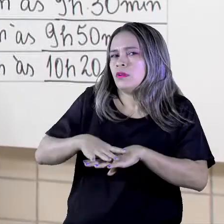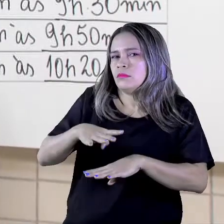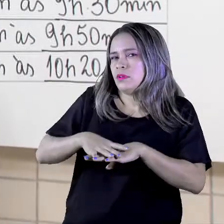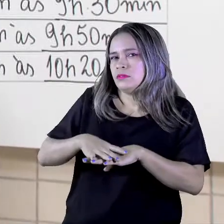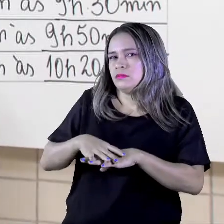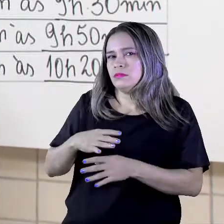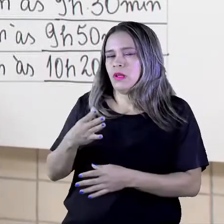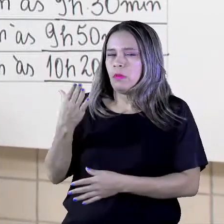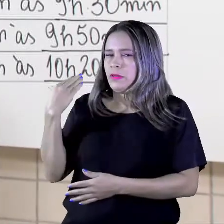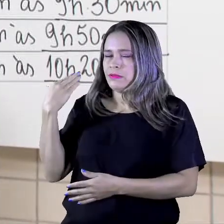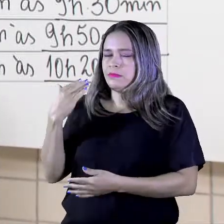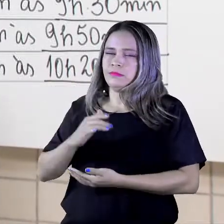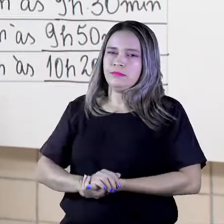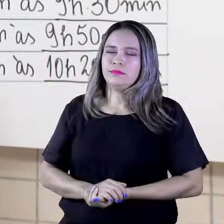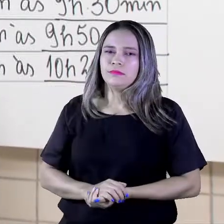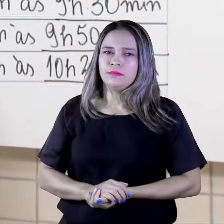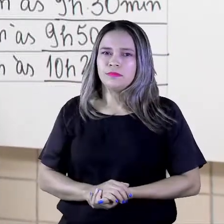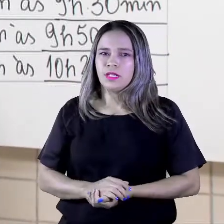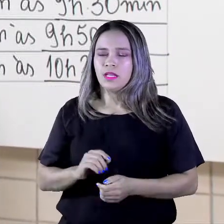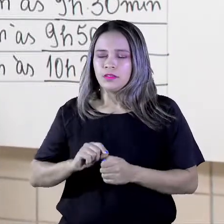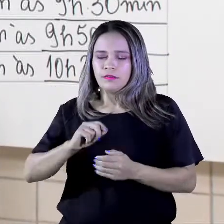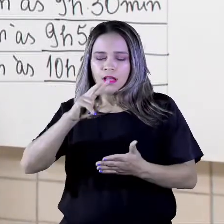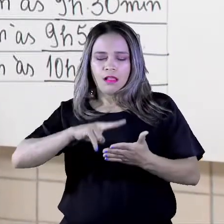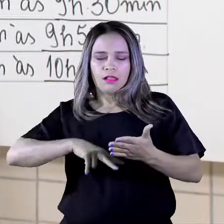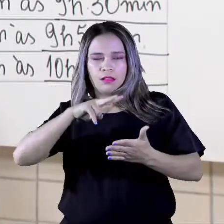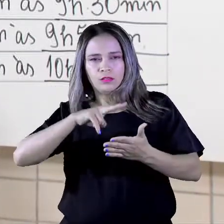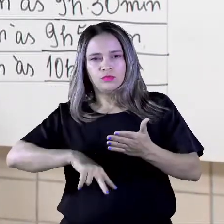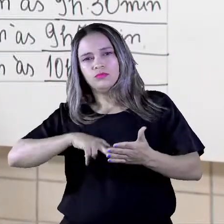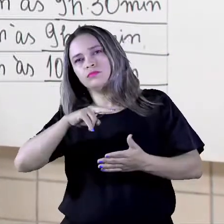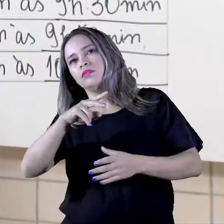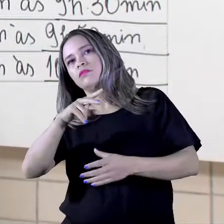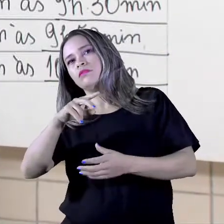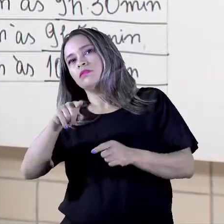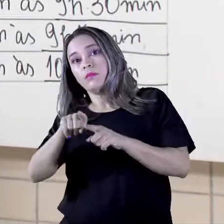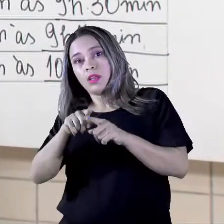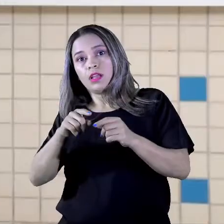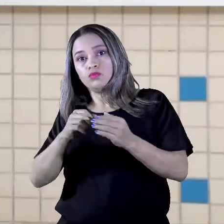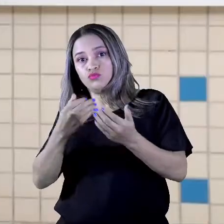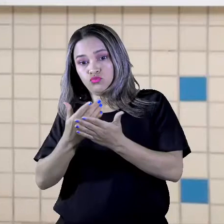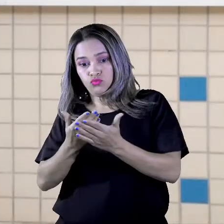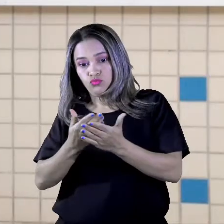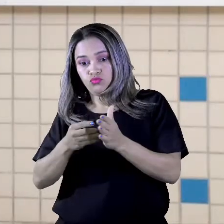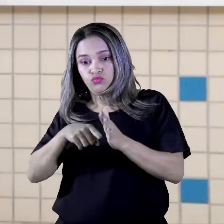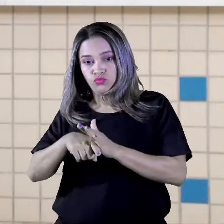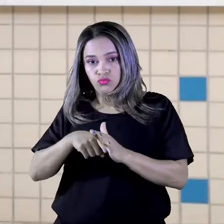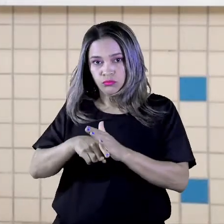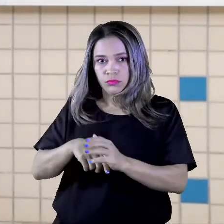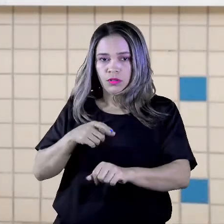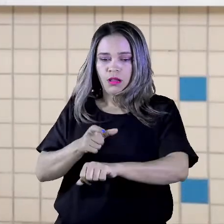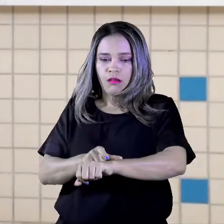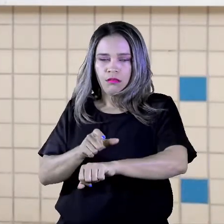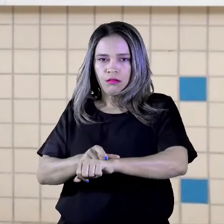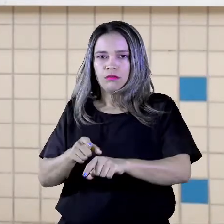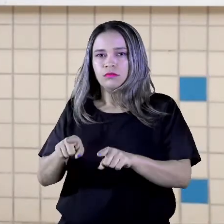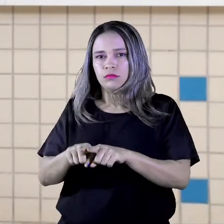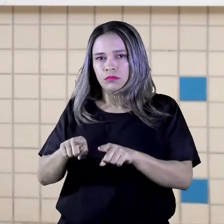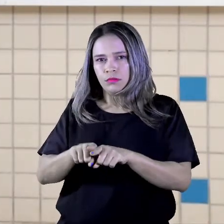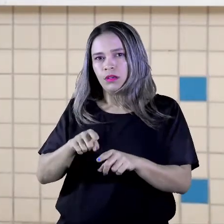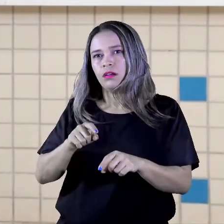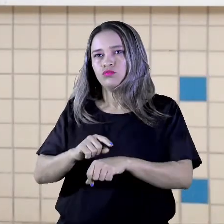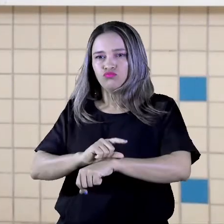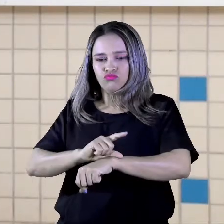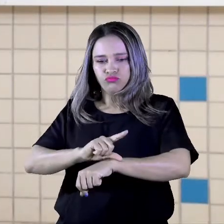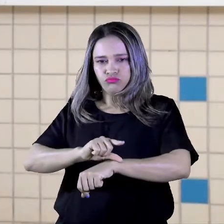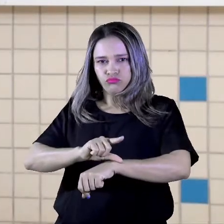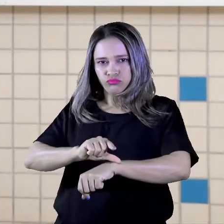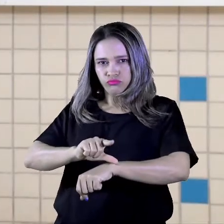de matemática, né? Em que a gente fez a leitura no relógio analógico, em que a gente fez a leitura no relógio digital e a gente estava dentro da